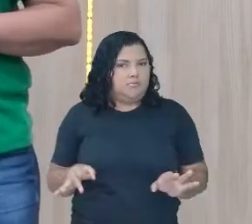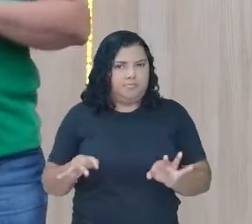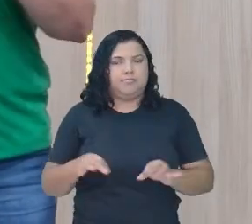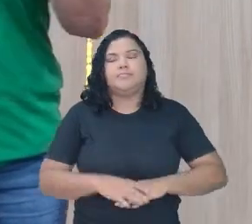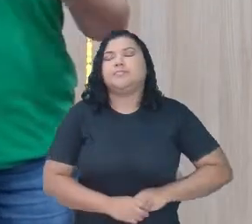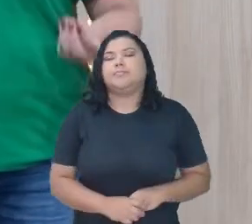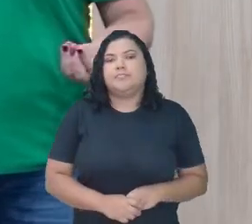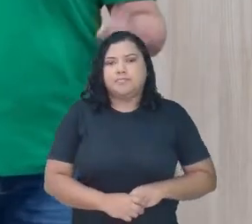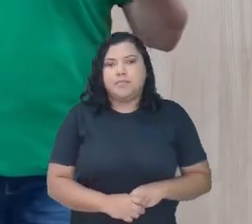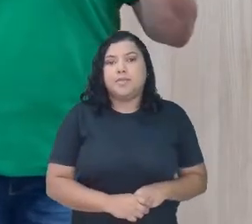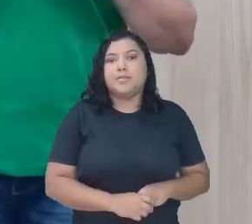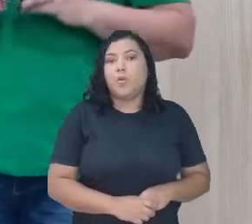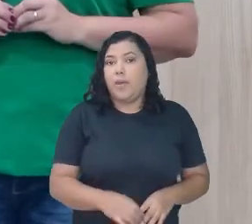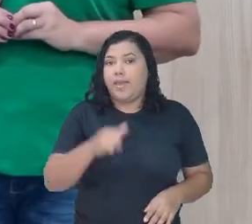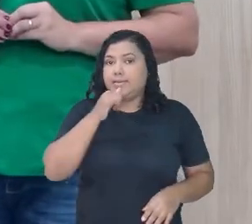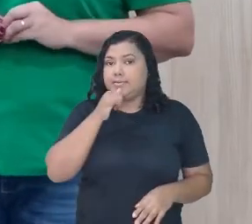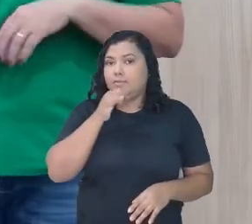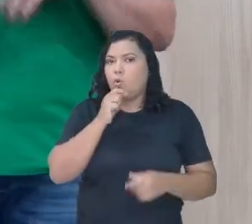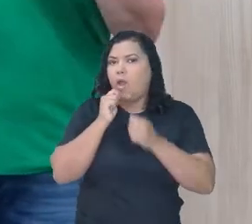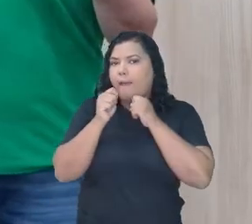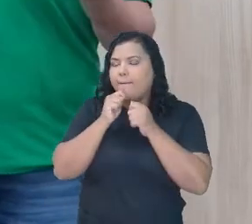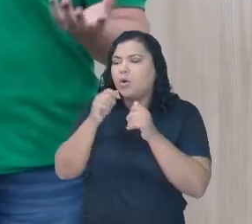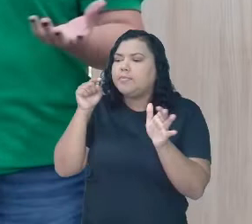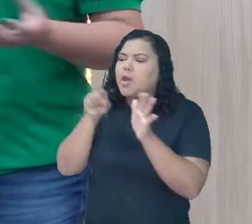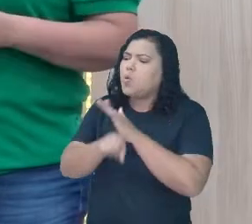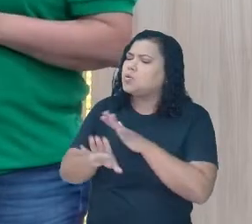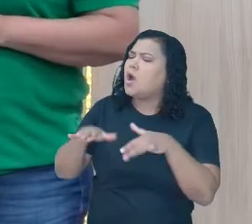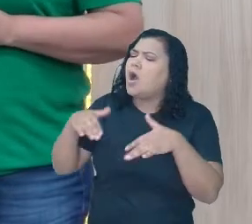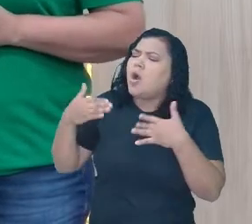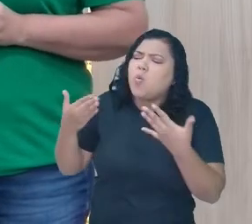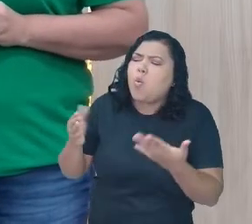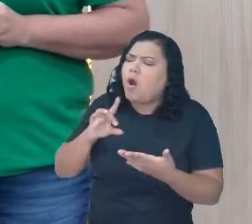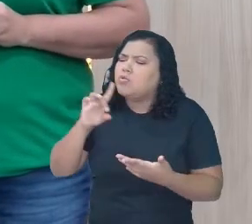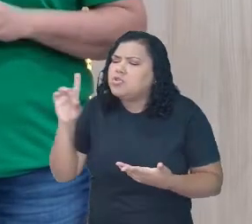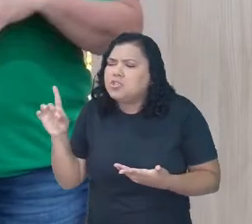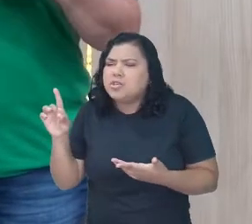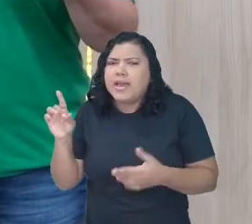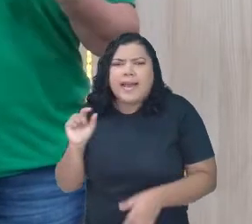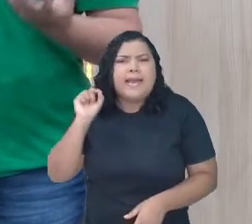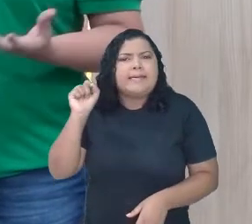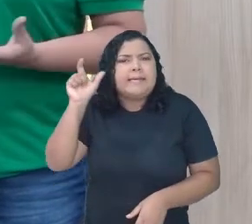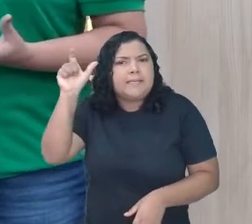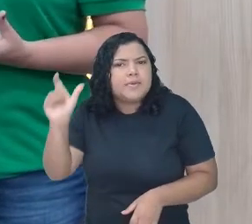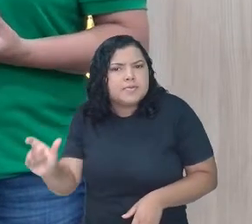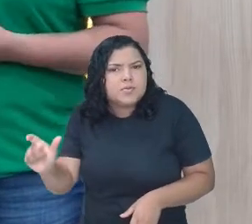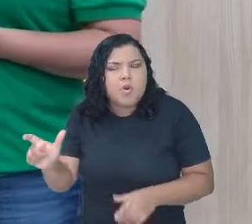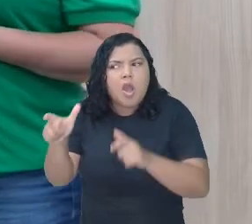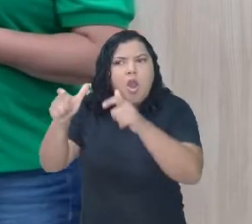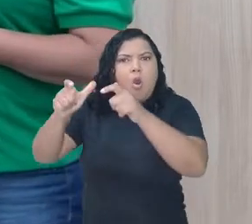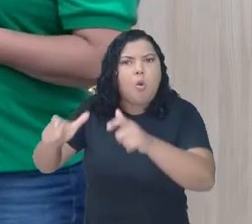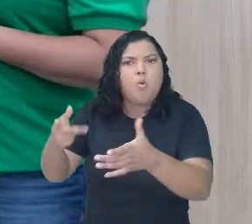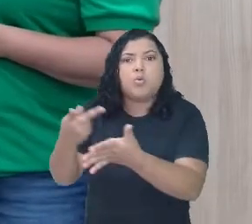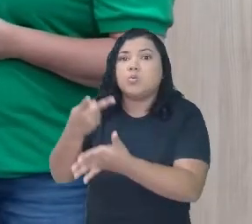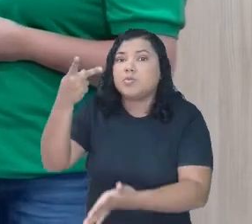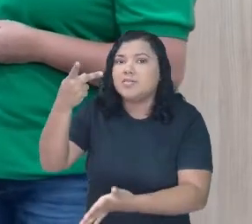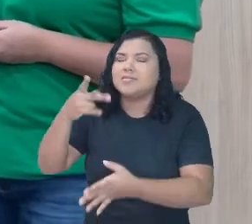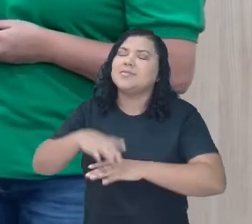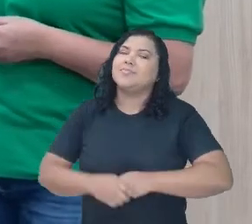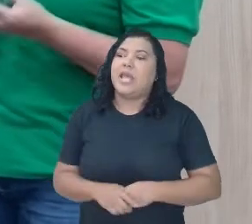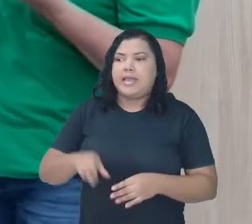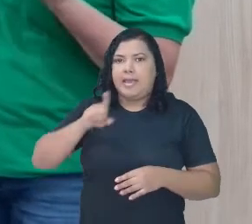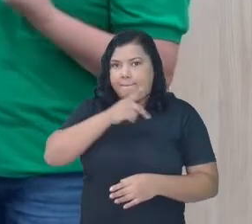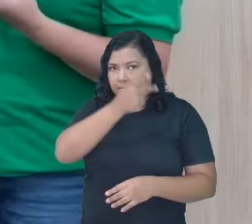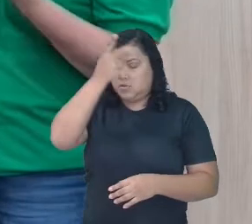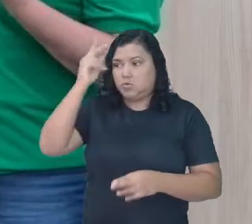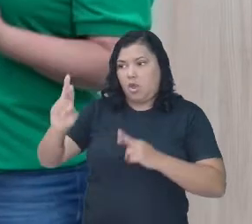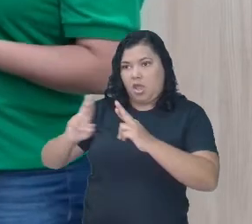a pessoa entrevistada vai responder algumas perguntas feitas pelo repórter. Então, a